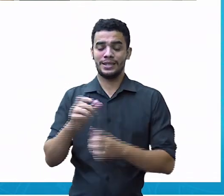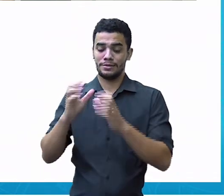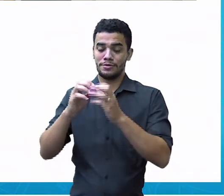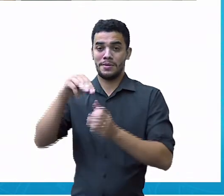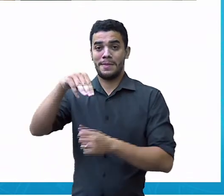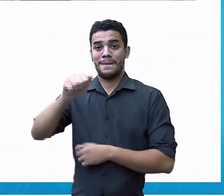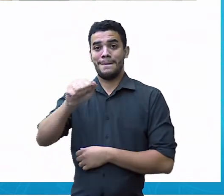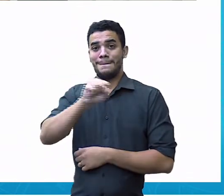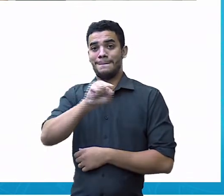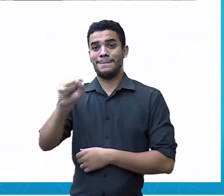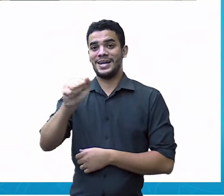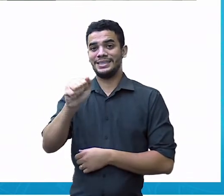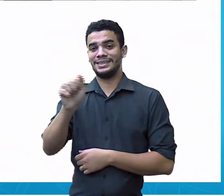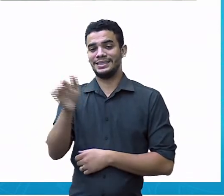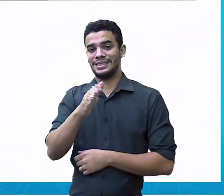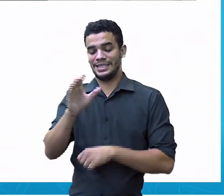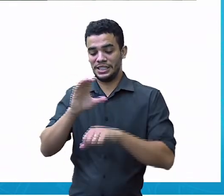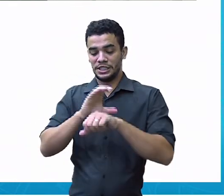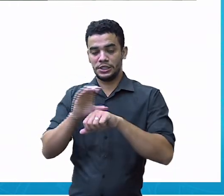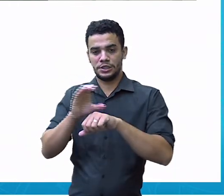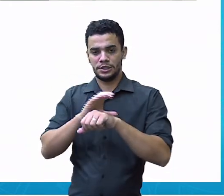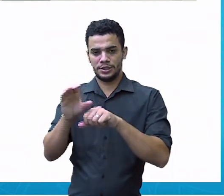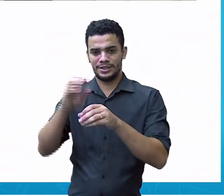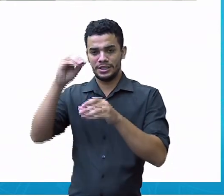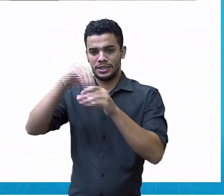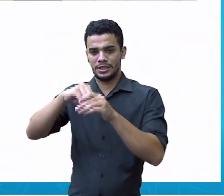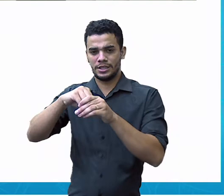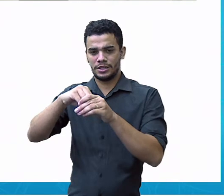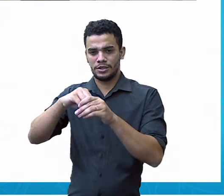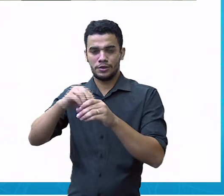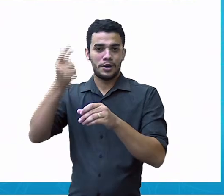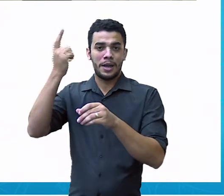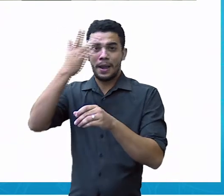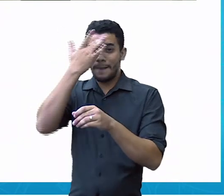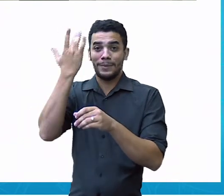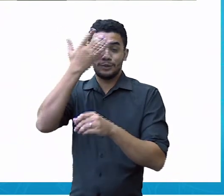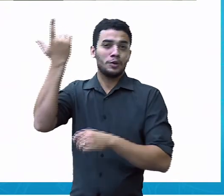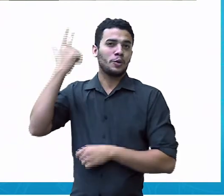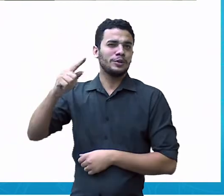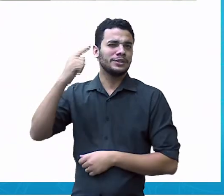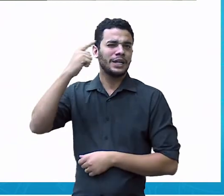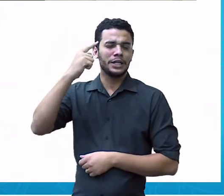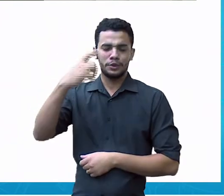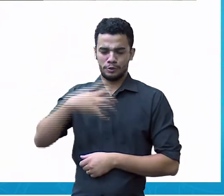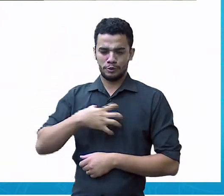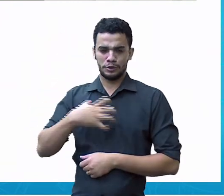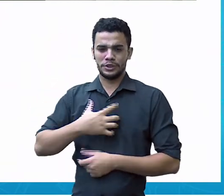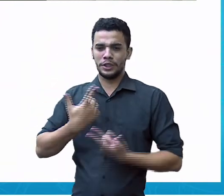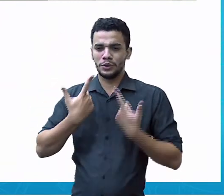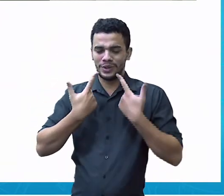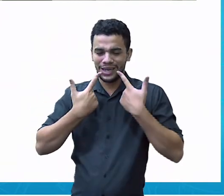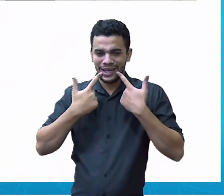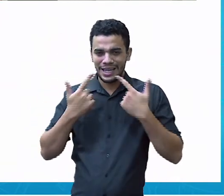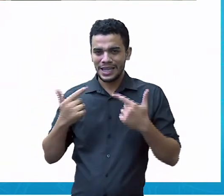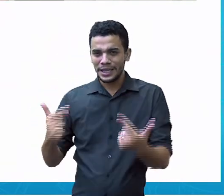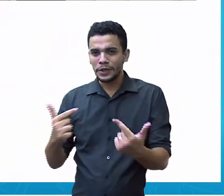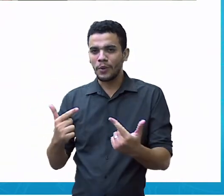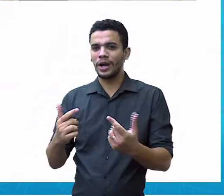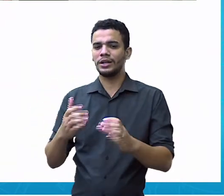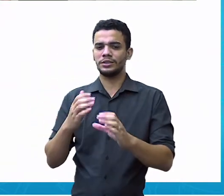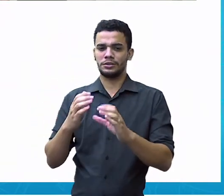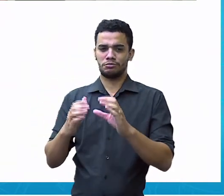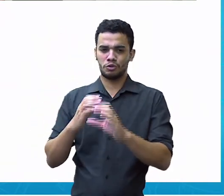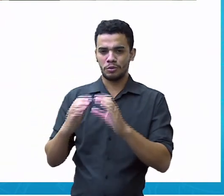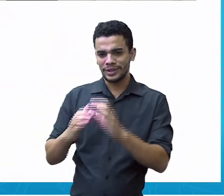melhor desempenho em tarefas de linguagem. Nós, mulheres. A massa cinzenta é